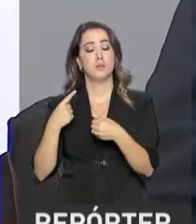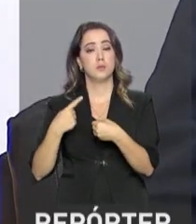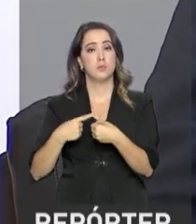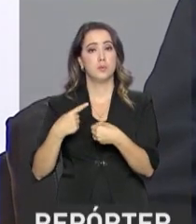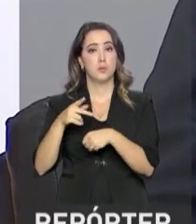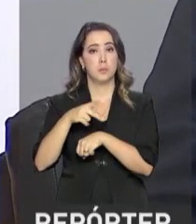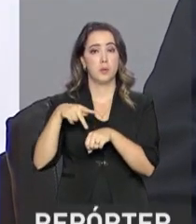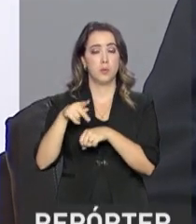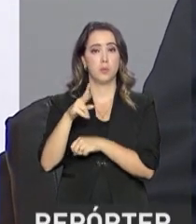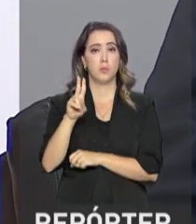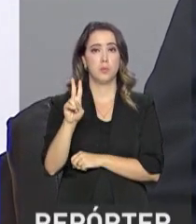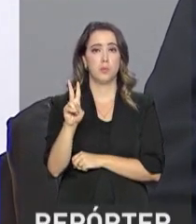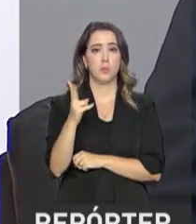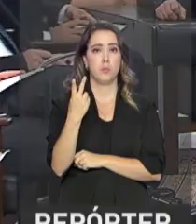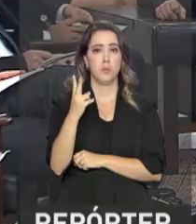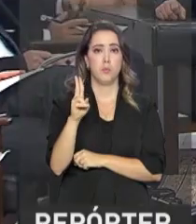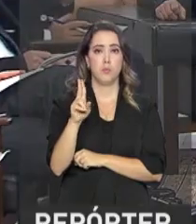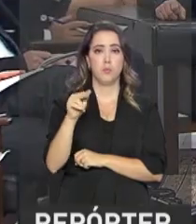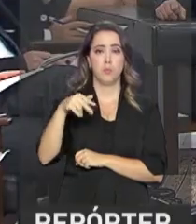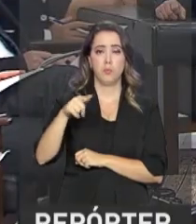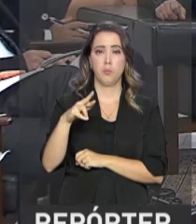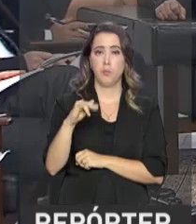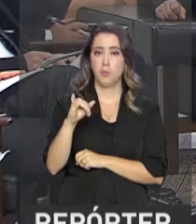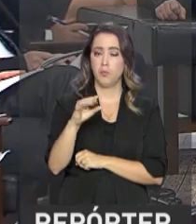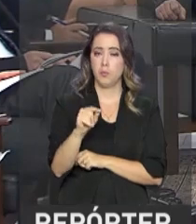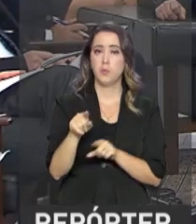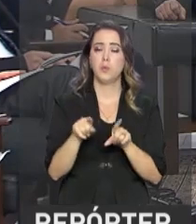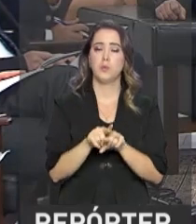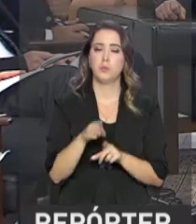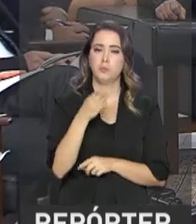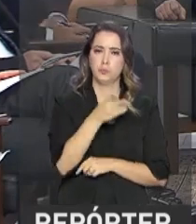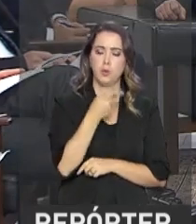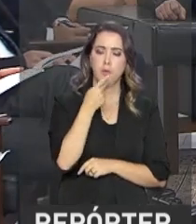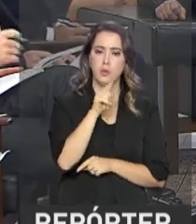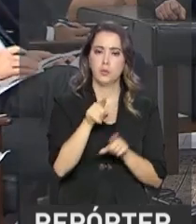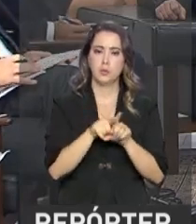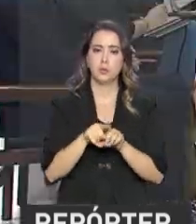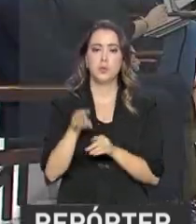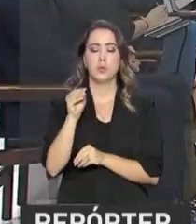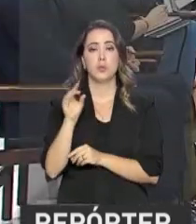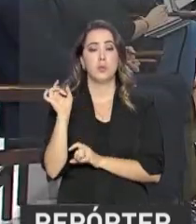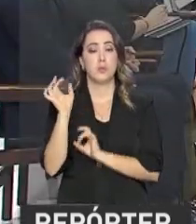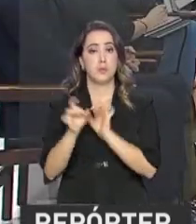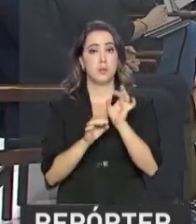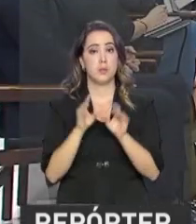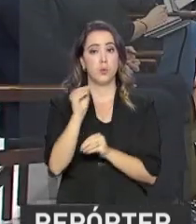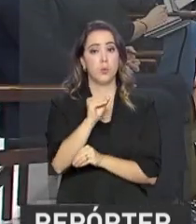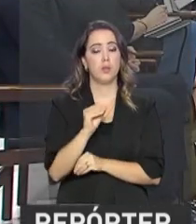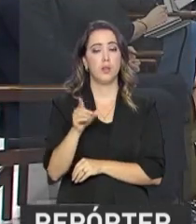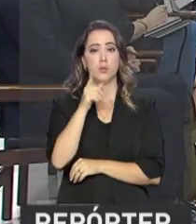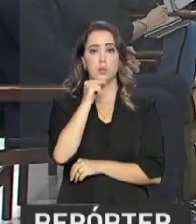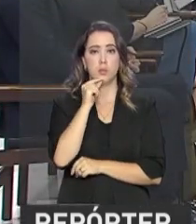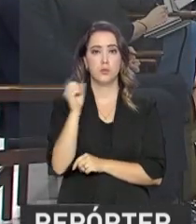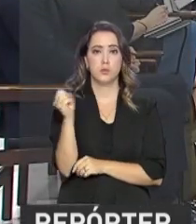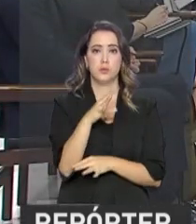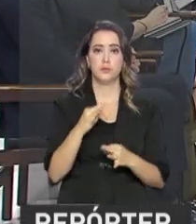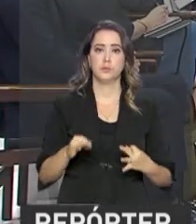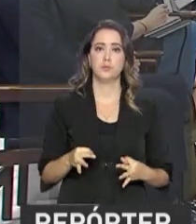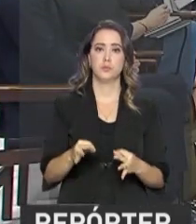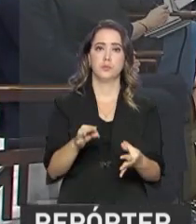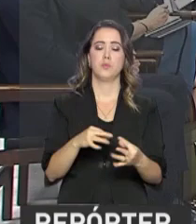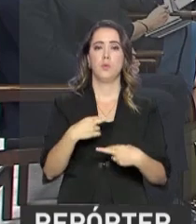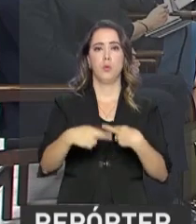da hungria já o presidente convidado destacou as ações para conservação das águas e citou uma nova tecnologia que